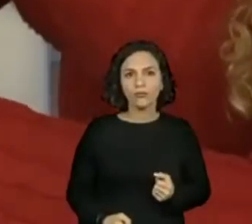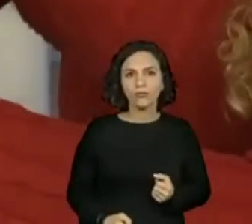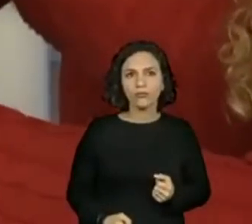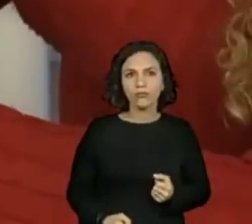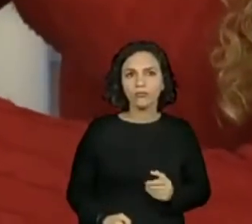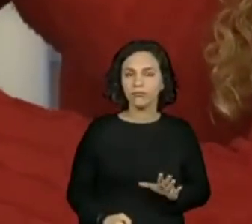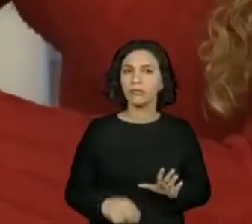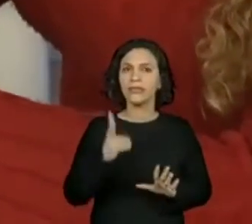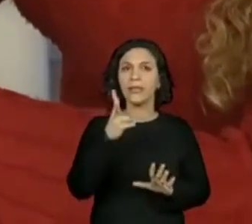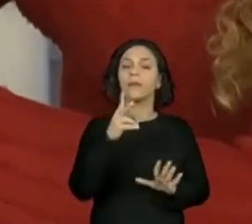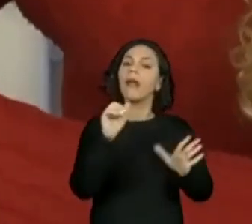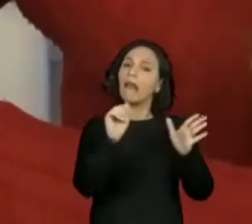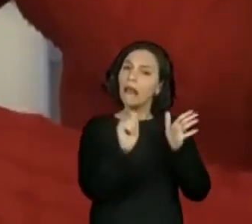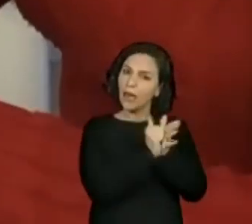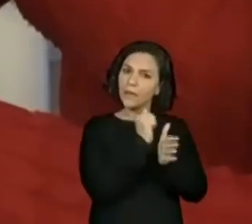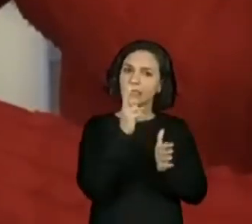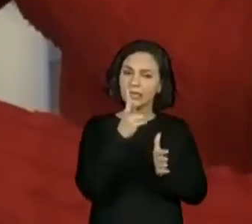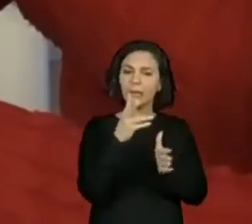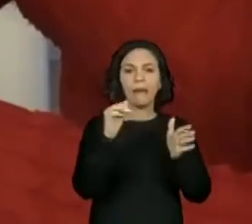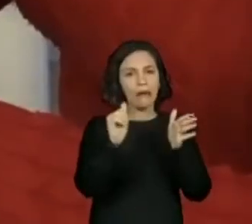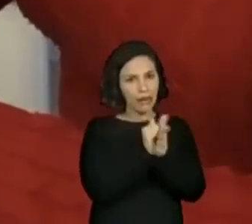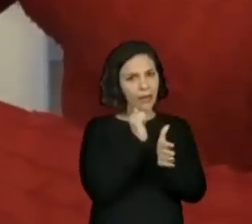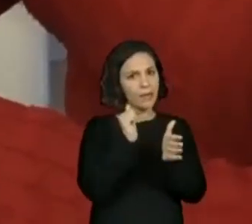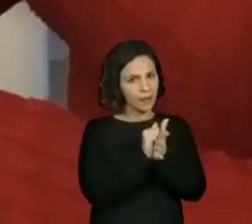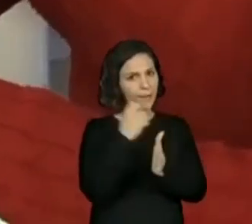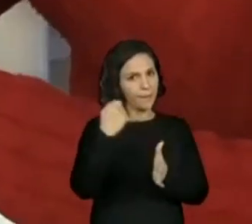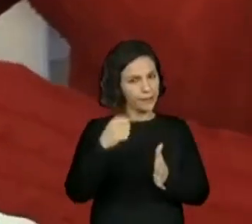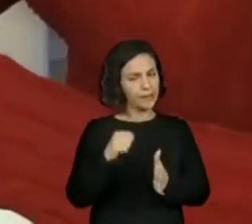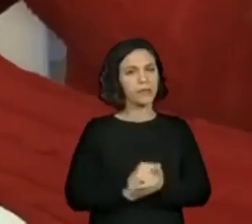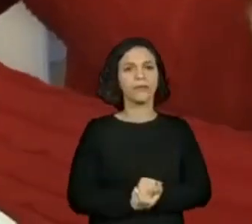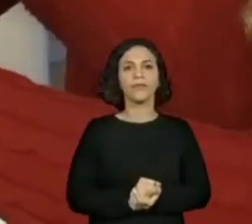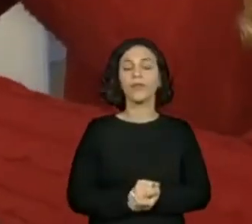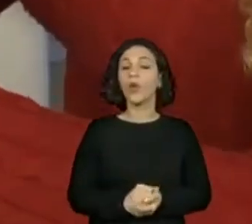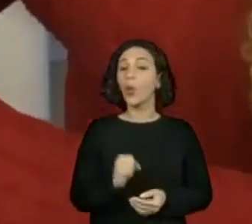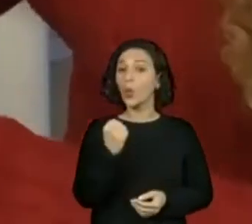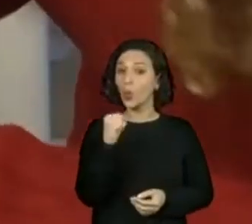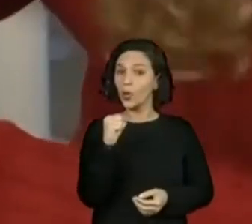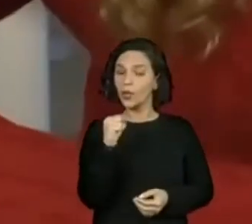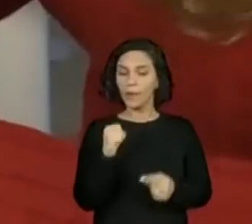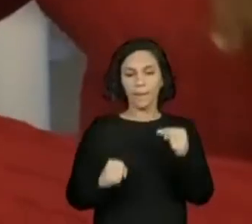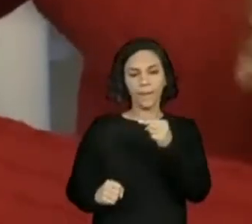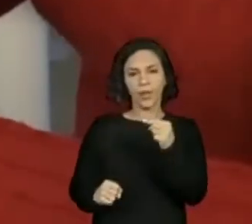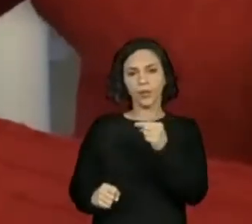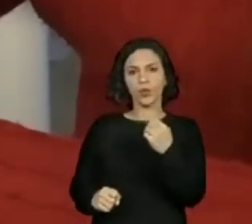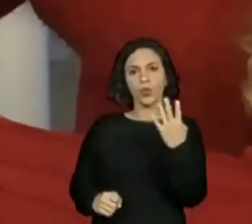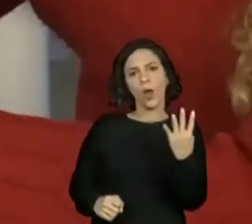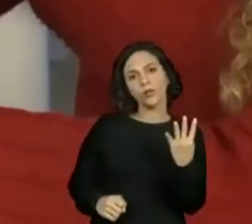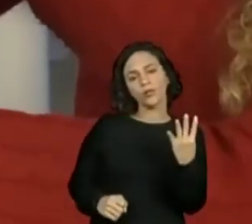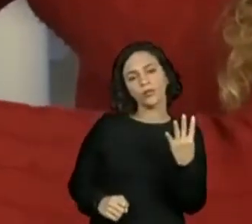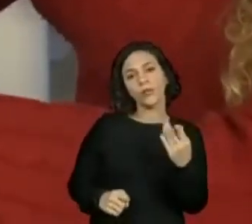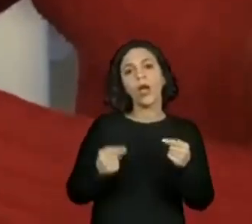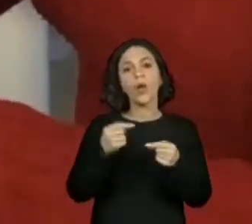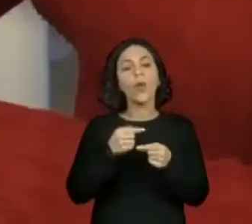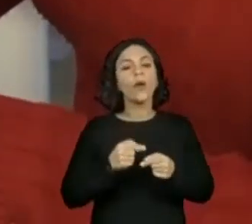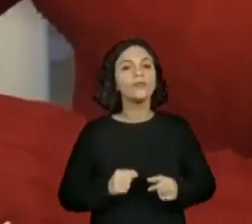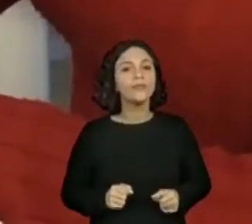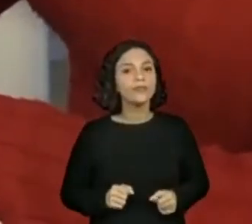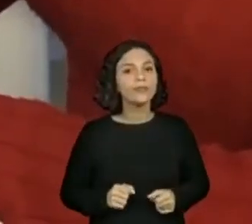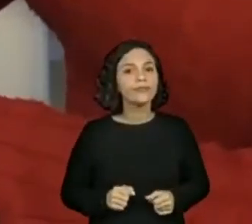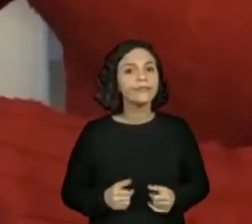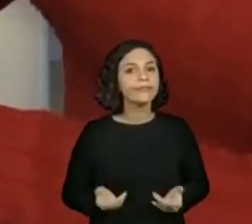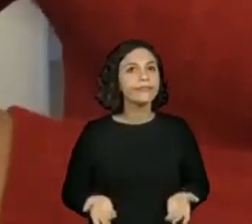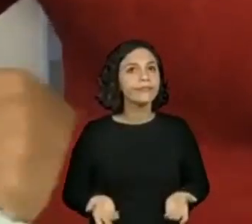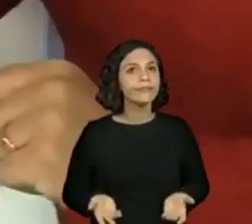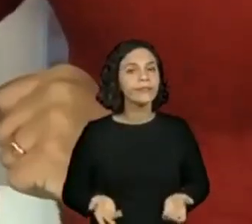Sempre lembrando aí de limpar a operação anterior, não é? Menos 4. 4. É igual